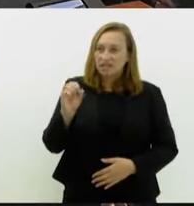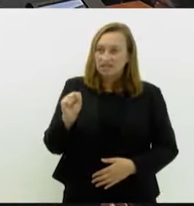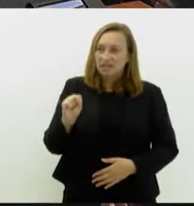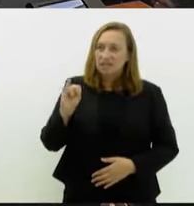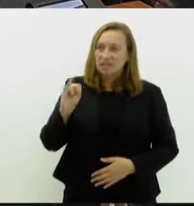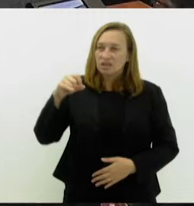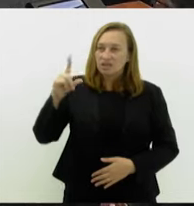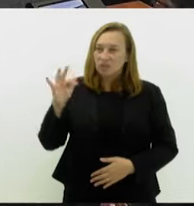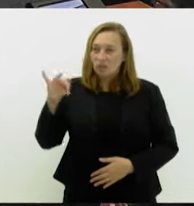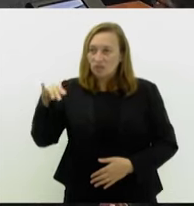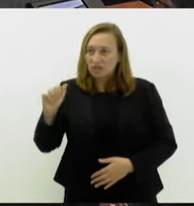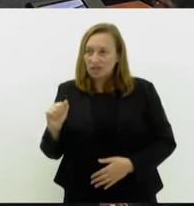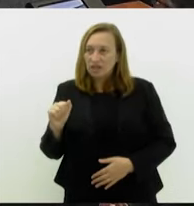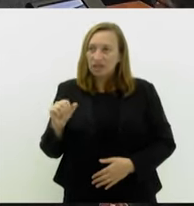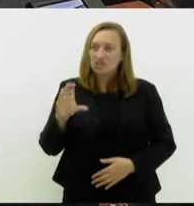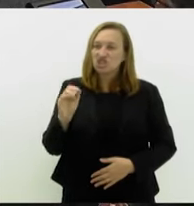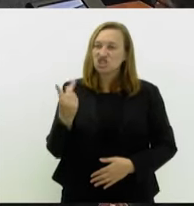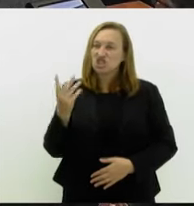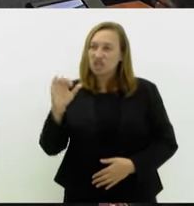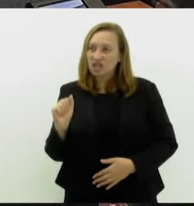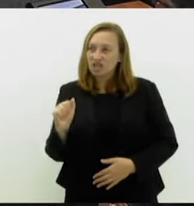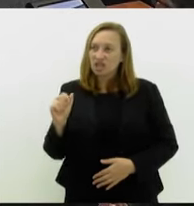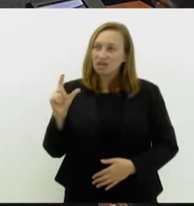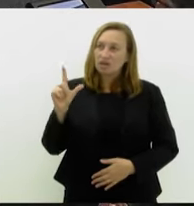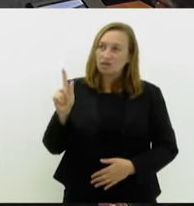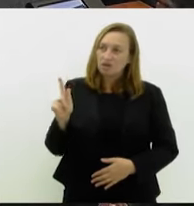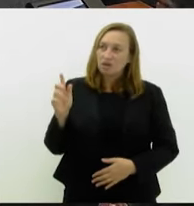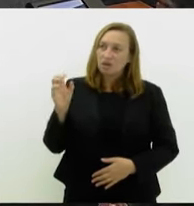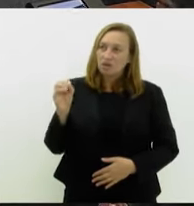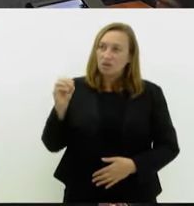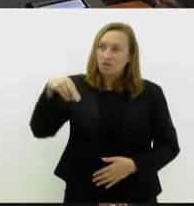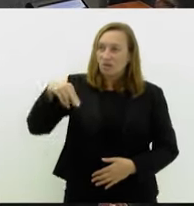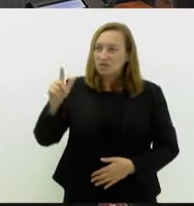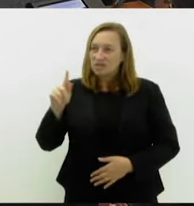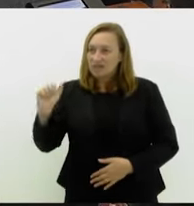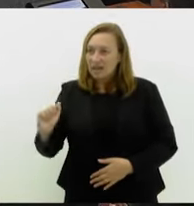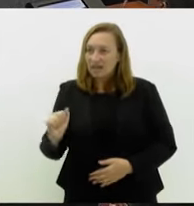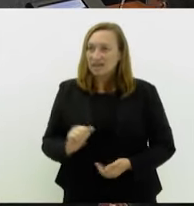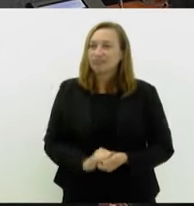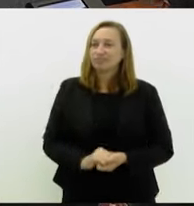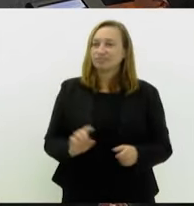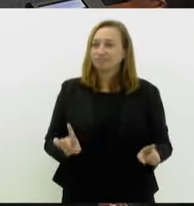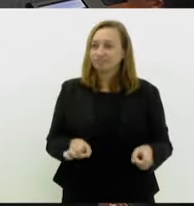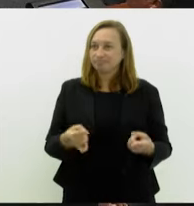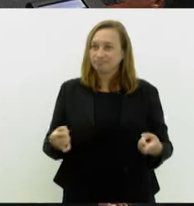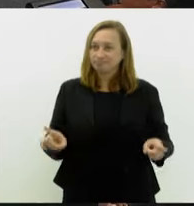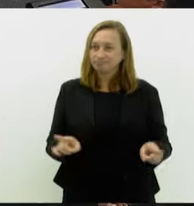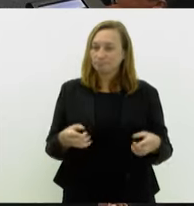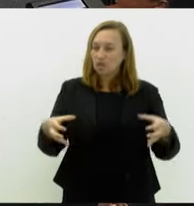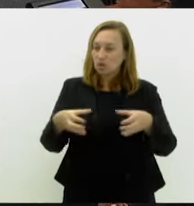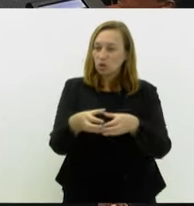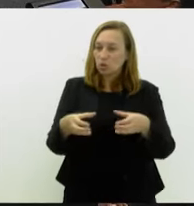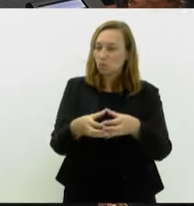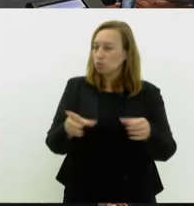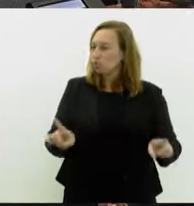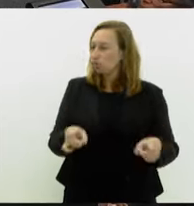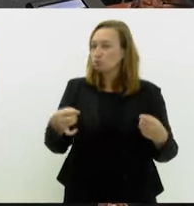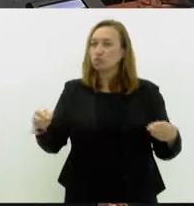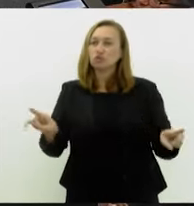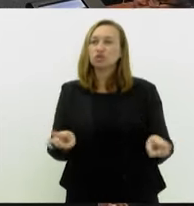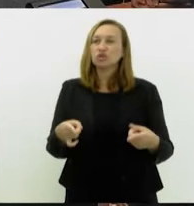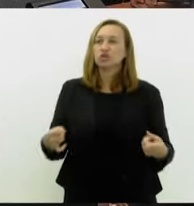maestrina Priscila Bonfim para uma apresentação essa orquestra eu não posso deixar de registrar que é composta